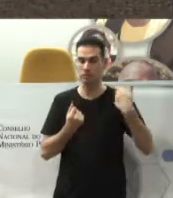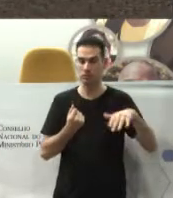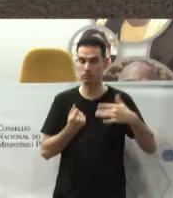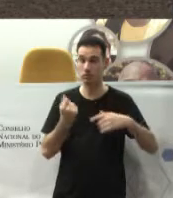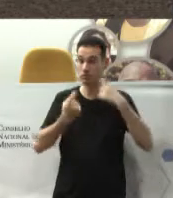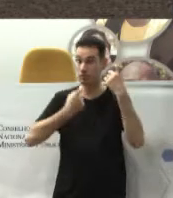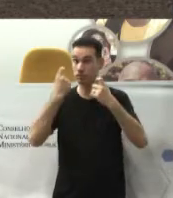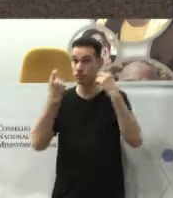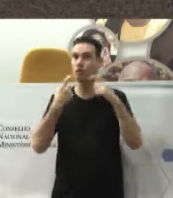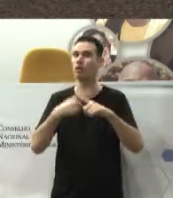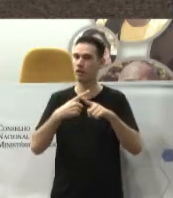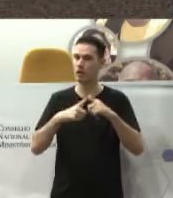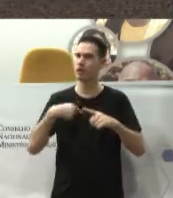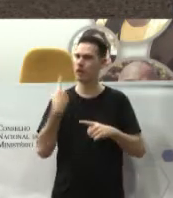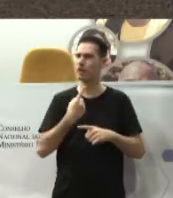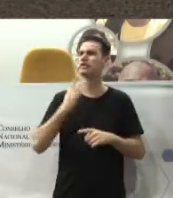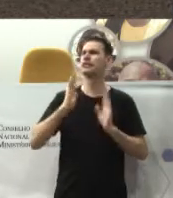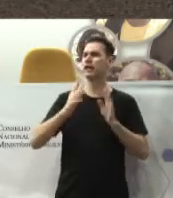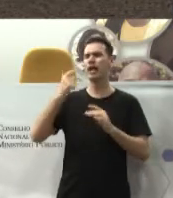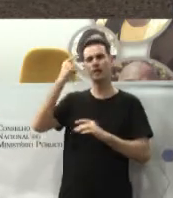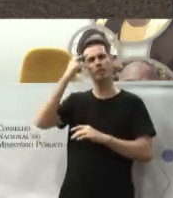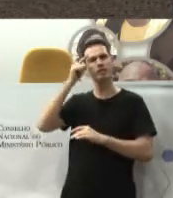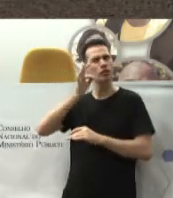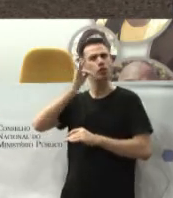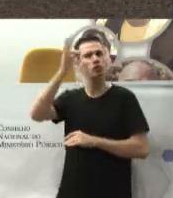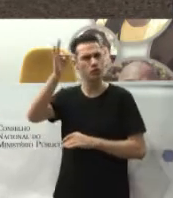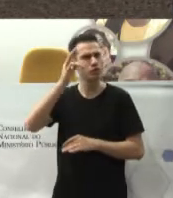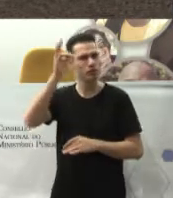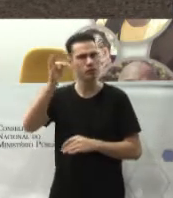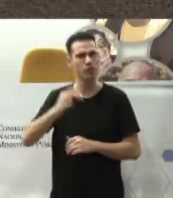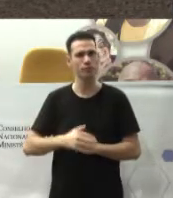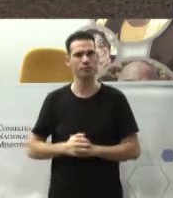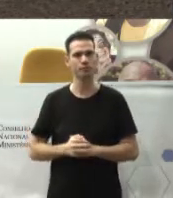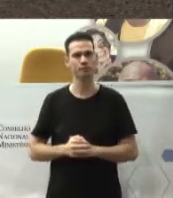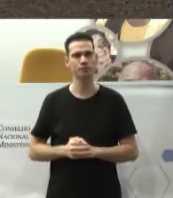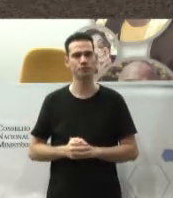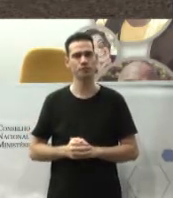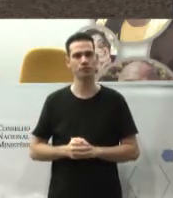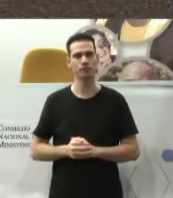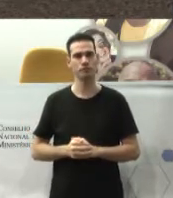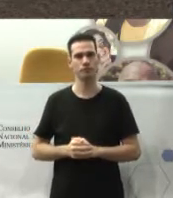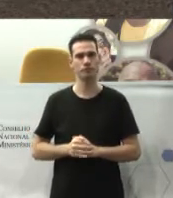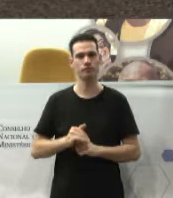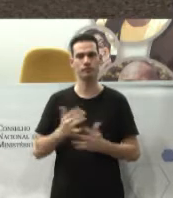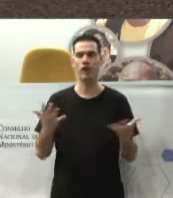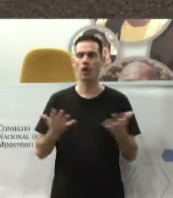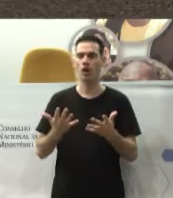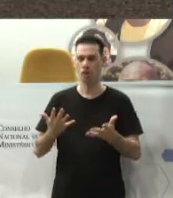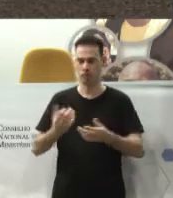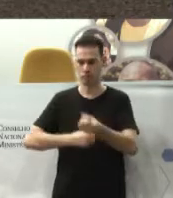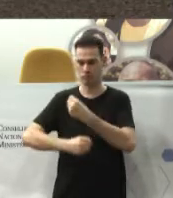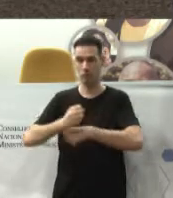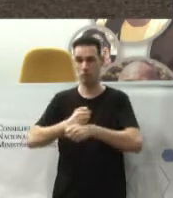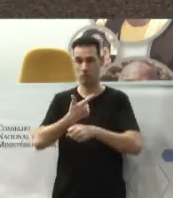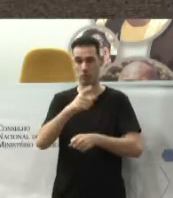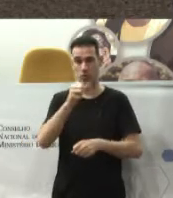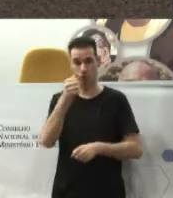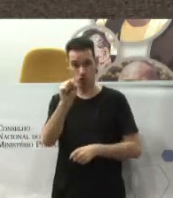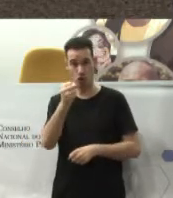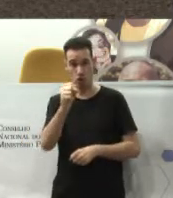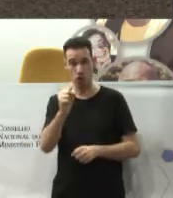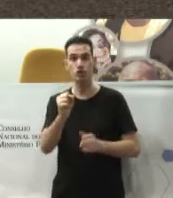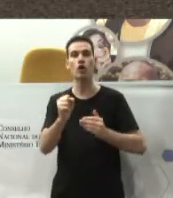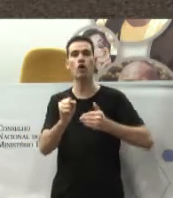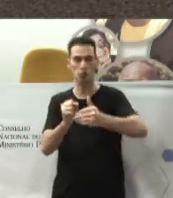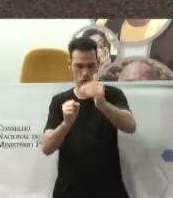no tempo. Nessa ação específica, comecei a discutir sobre dinheiro agora em 2018. Mais